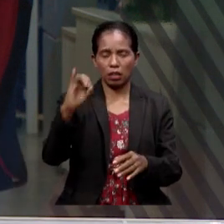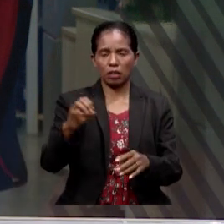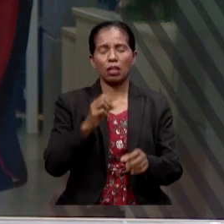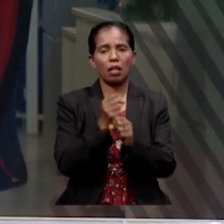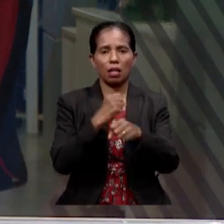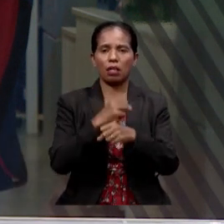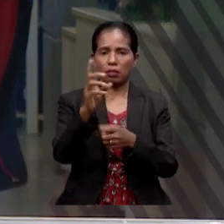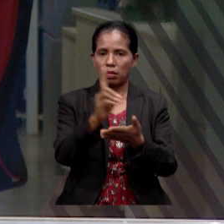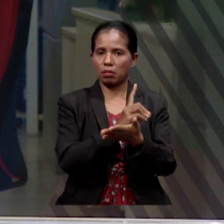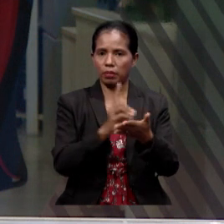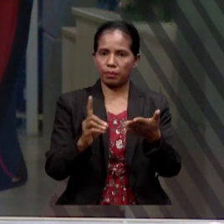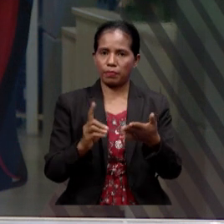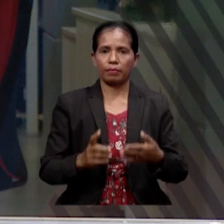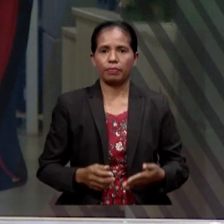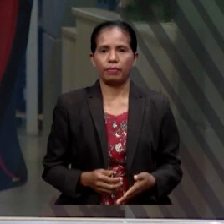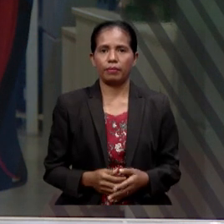discriminação.